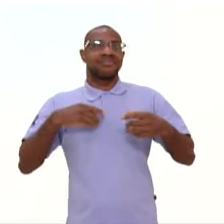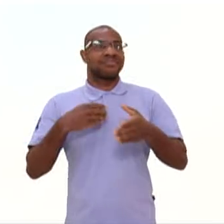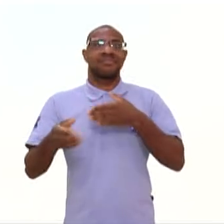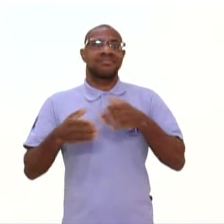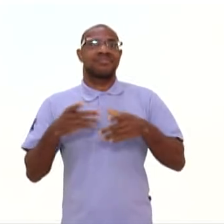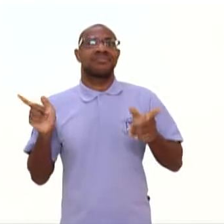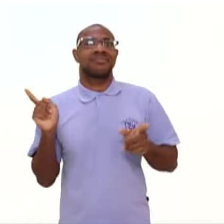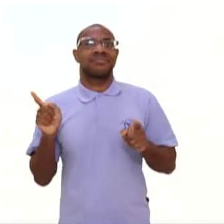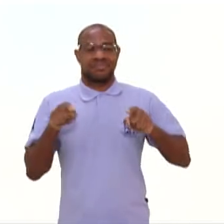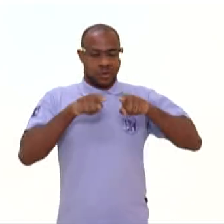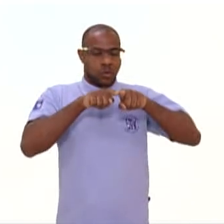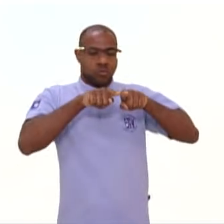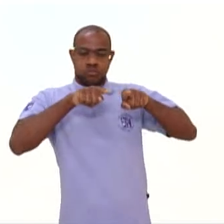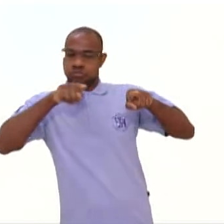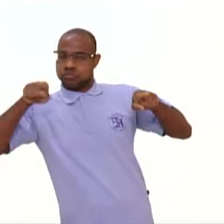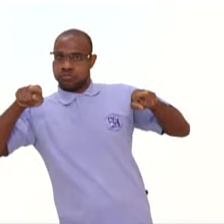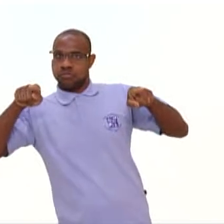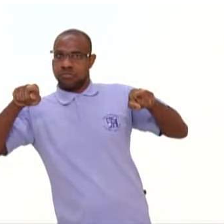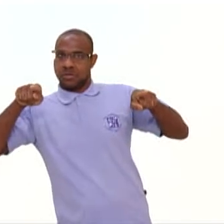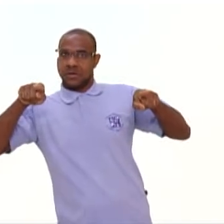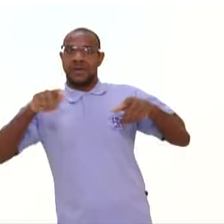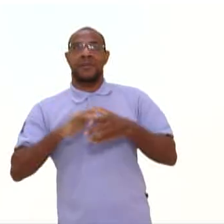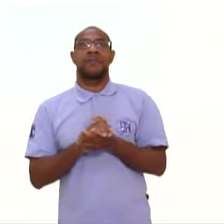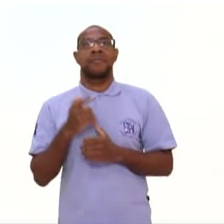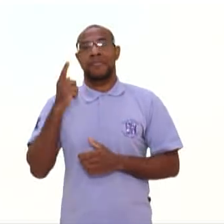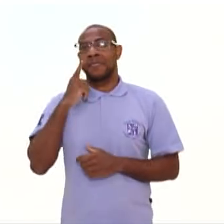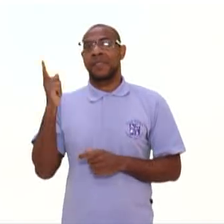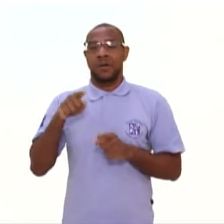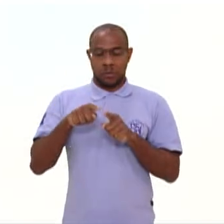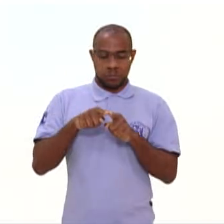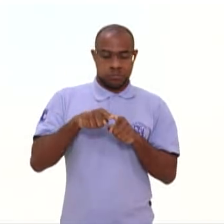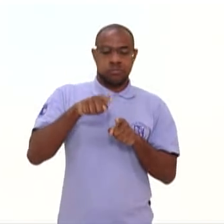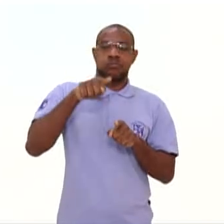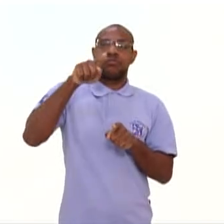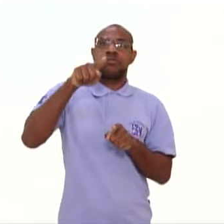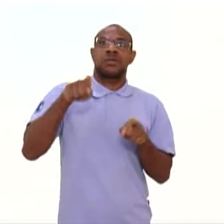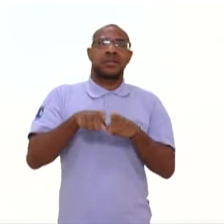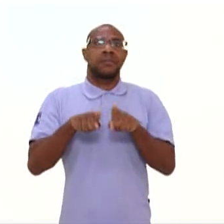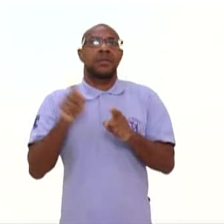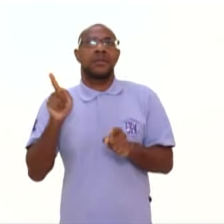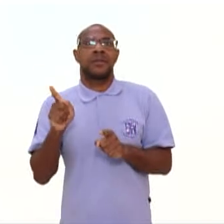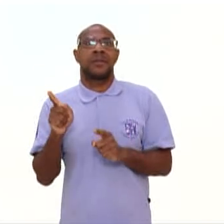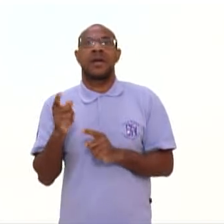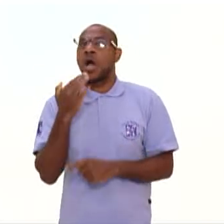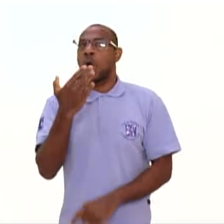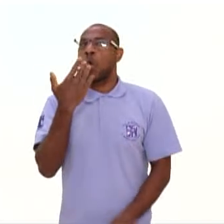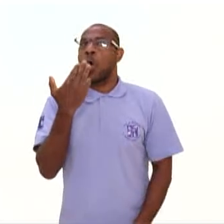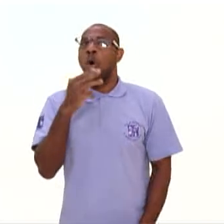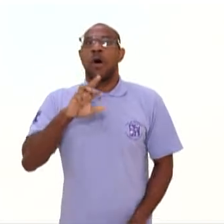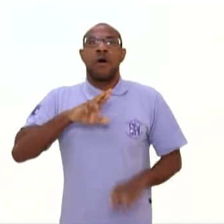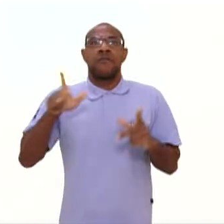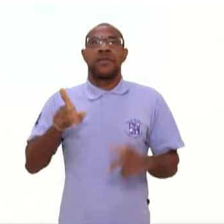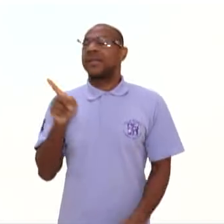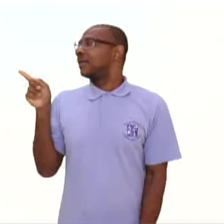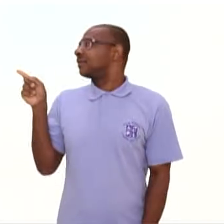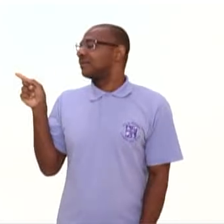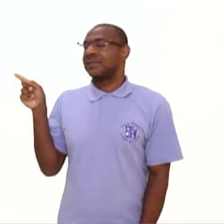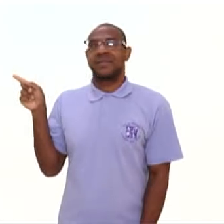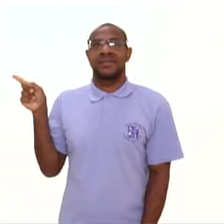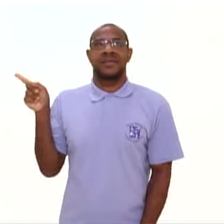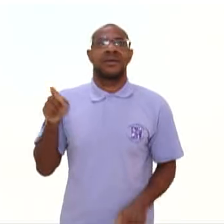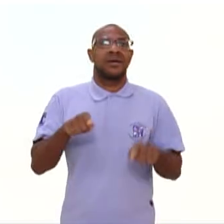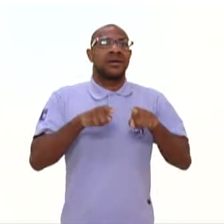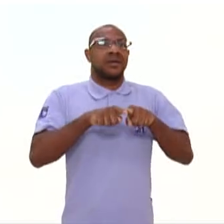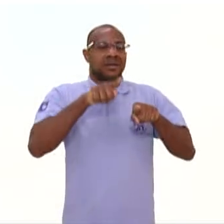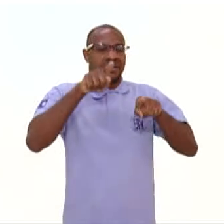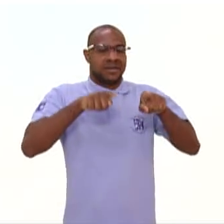Por isso que tem a representação na vertical estando ali de vermelho e na horizontal estando de azul. Percebam que ela vai ter picos, tanto para um lado quanto para o